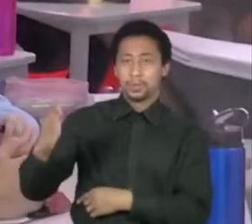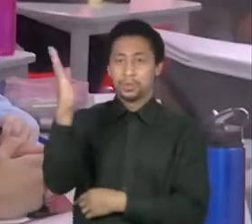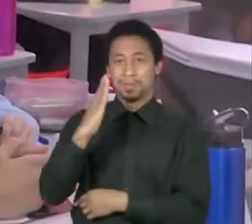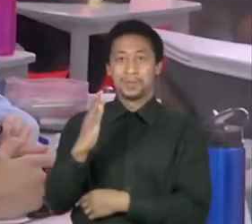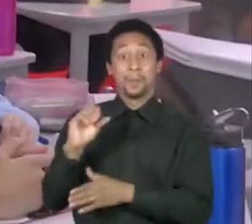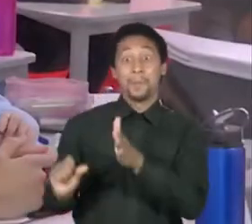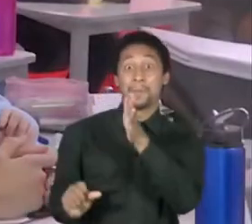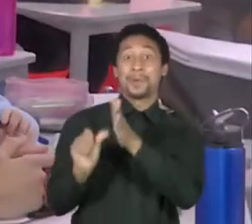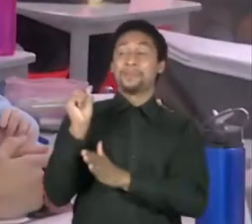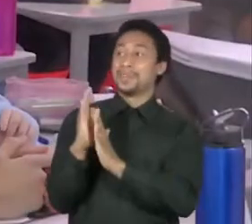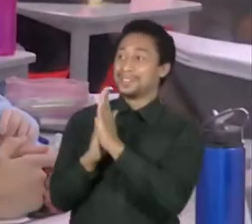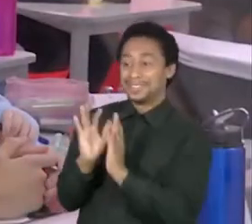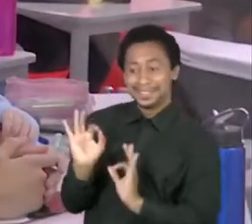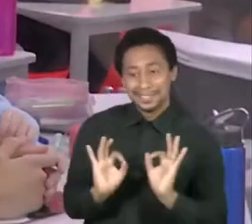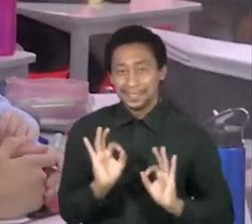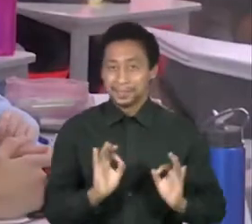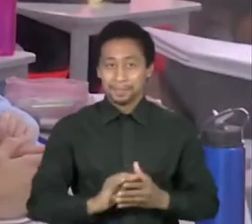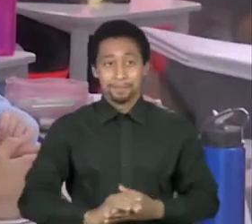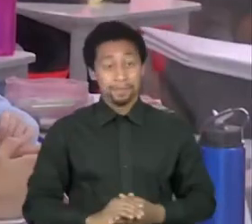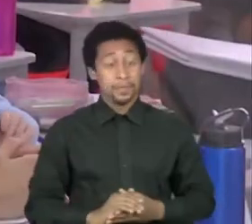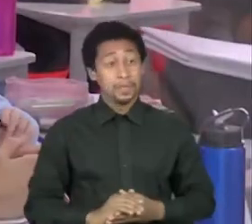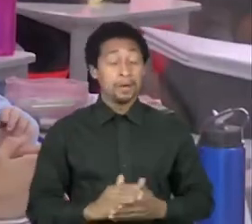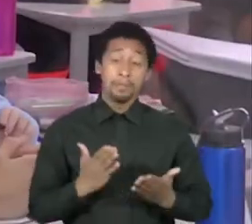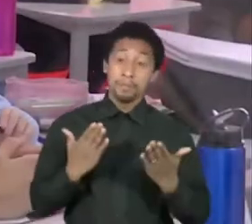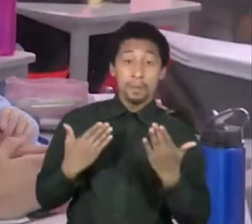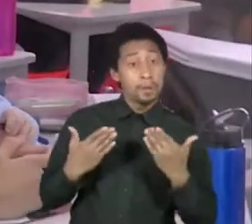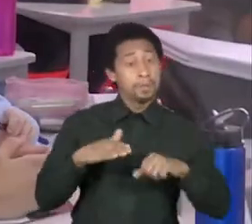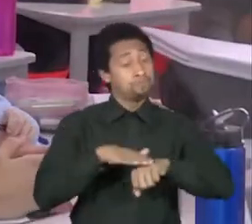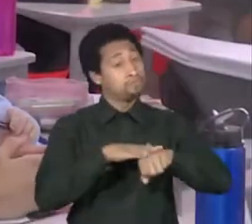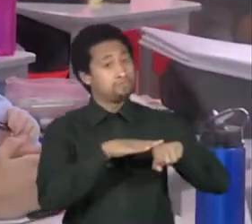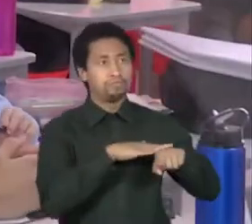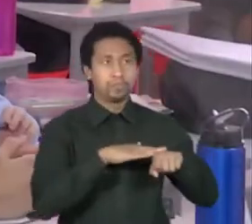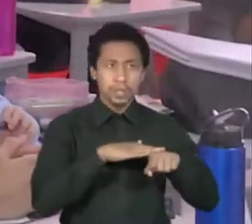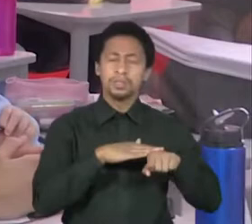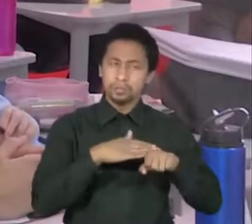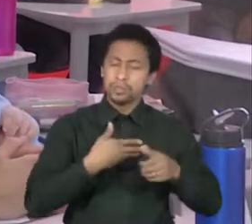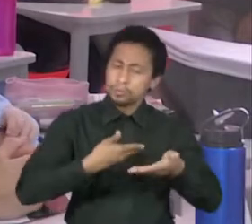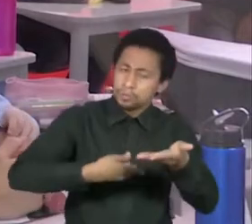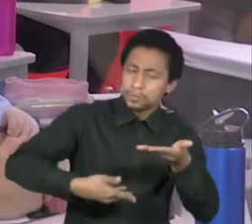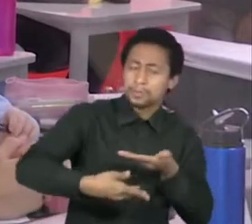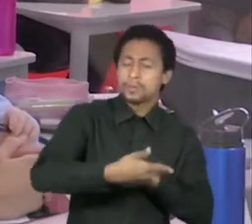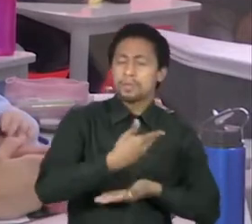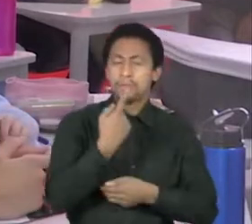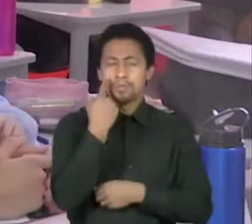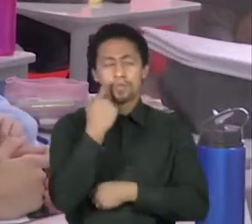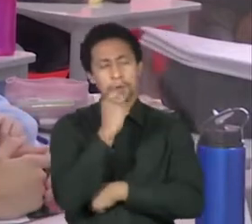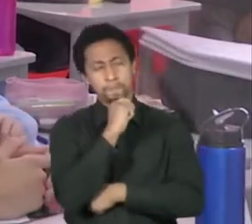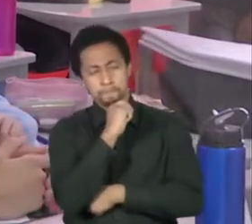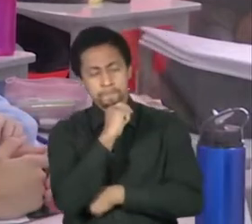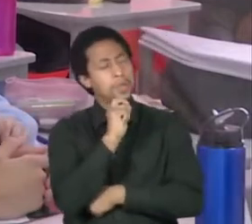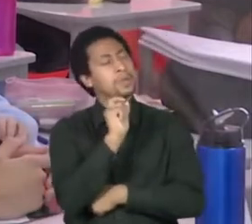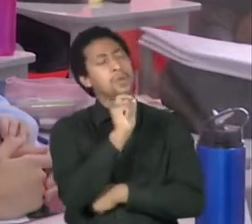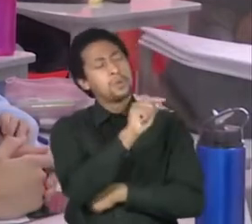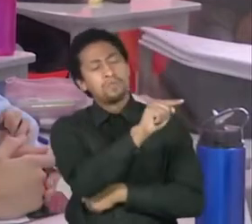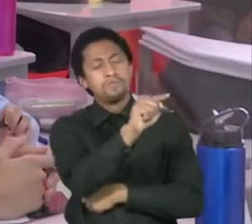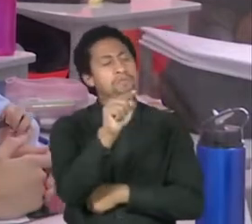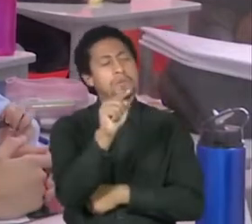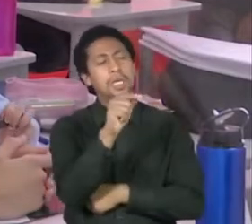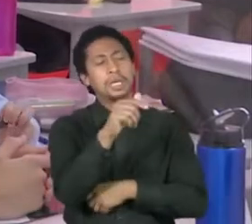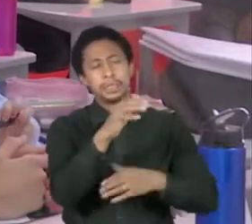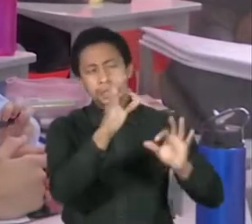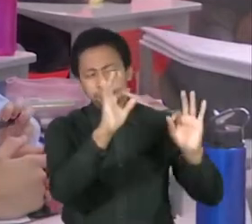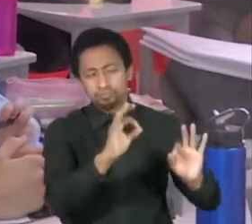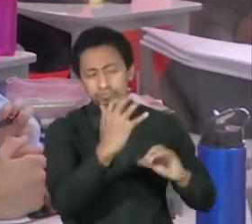voto. A partir de conversas, a gente consegue saber quais aqueles argumentos que a gente tem que levar a sério, levar à